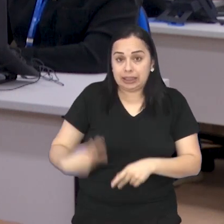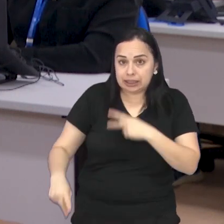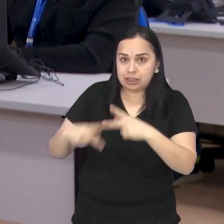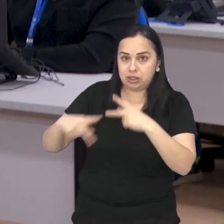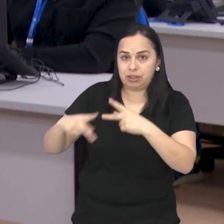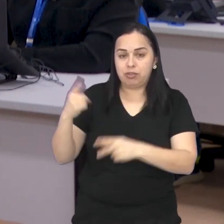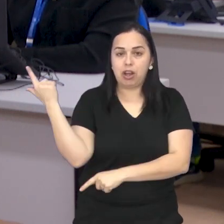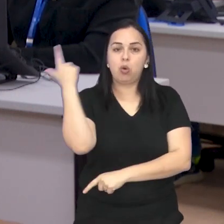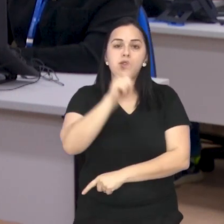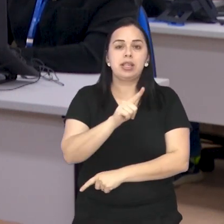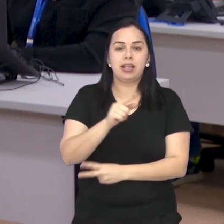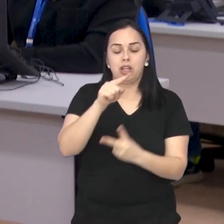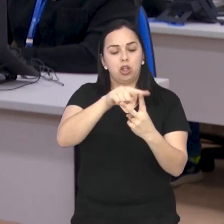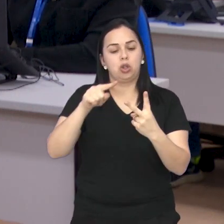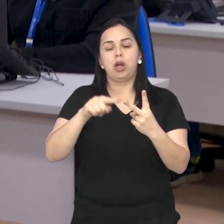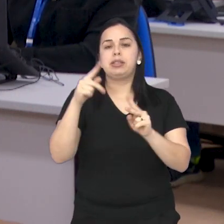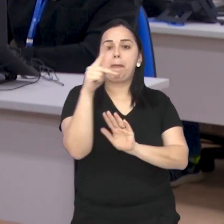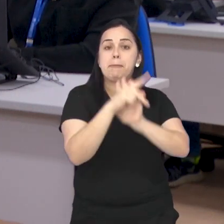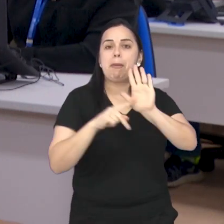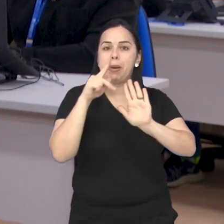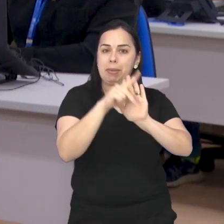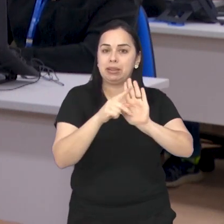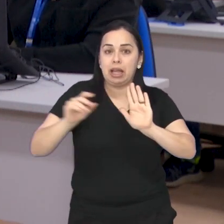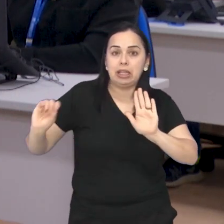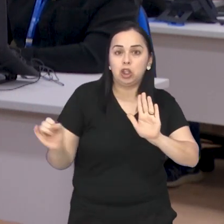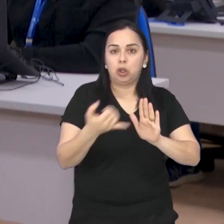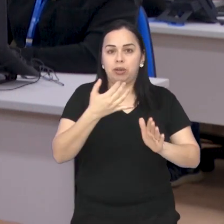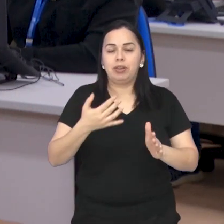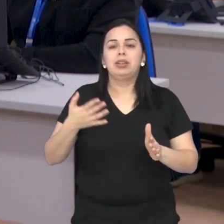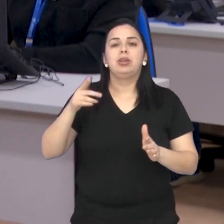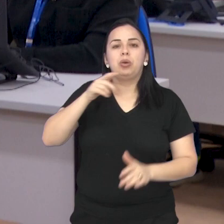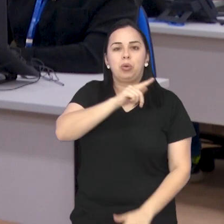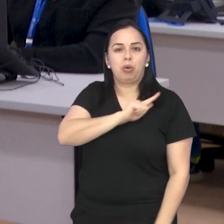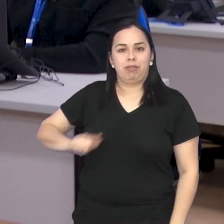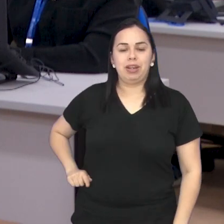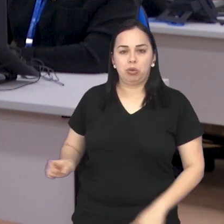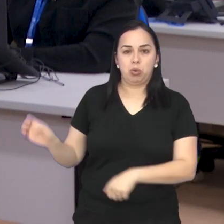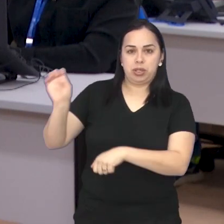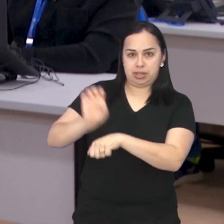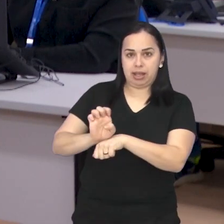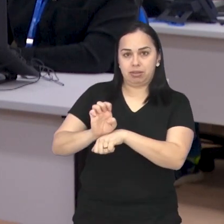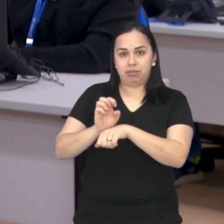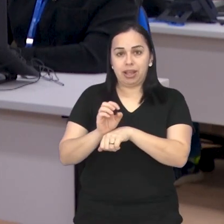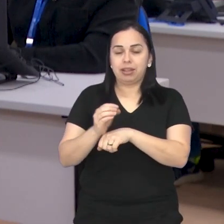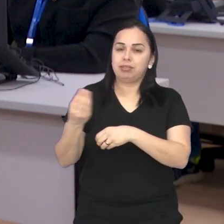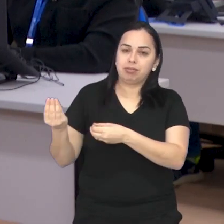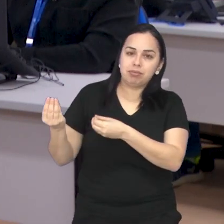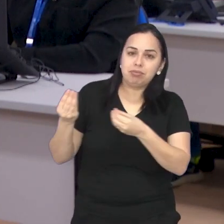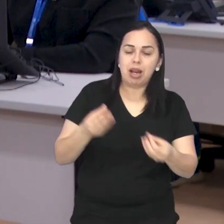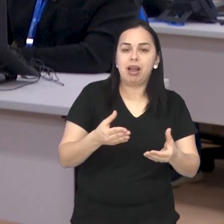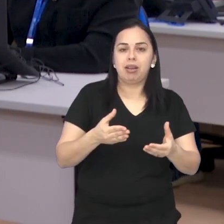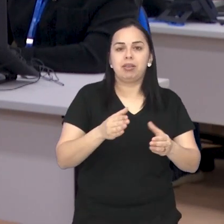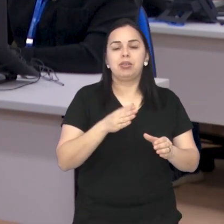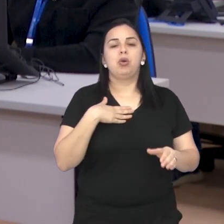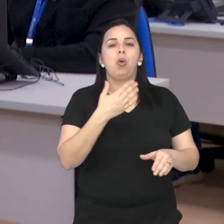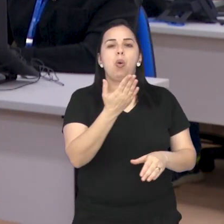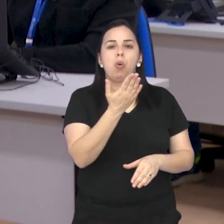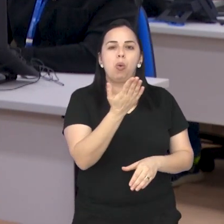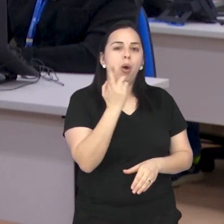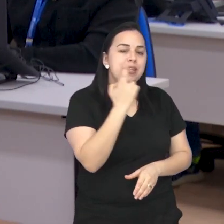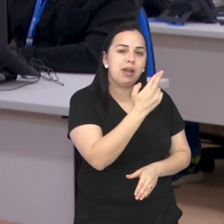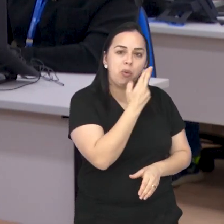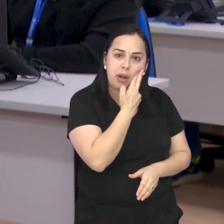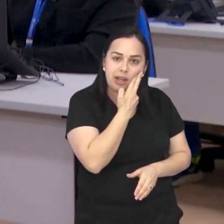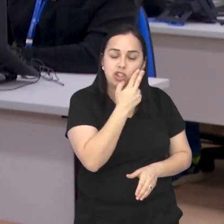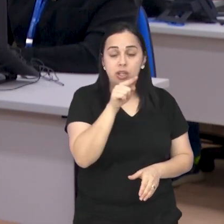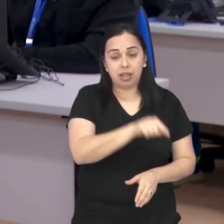José dos Campos deve ganhar mais 2 unidades do Bom Prato. A novidade foi apresentada pelo governo do estado, que vai levar para a nossa cidade um Bom